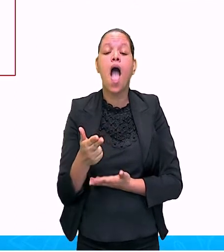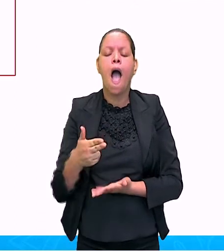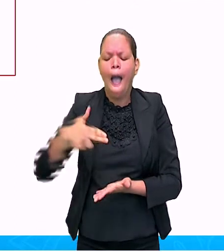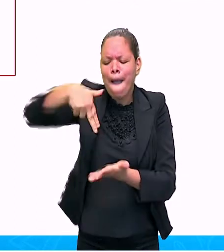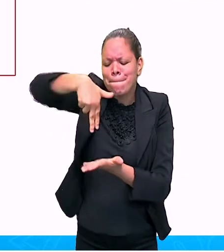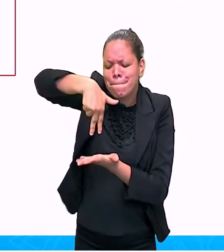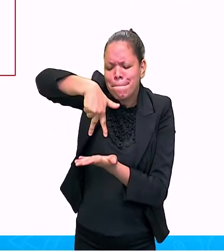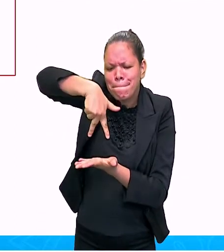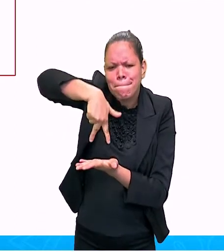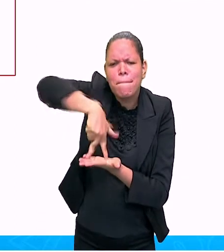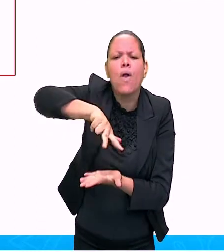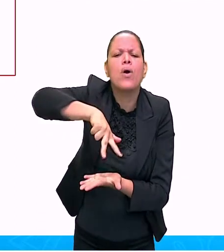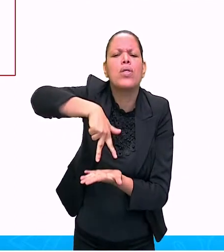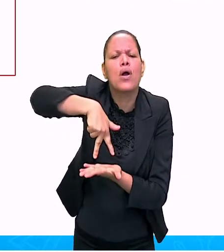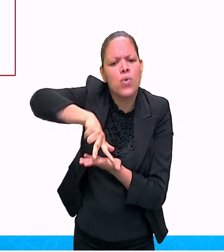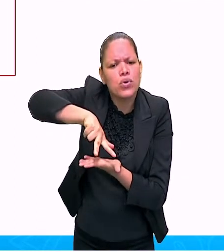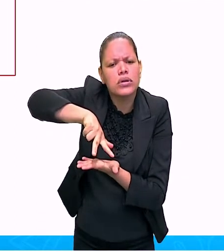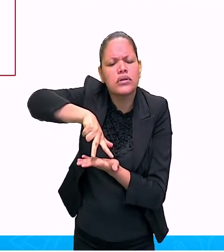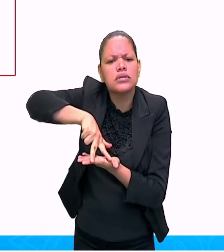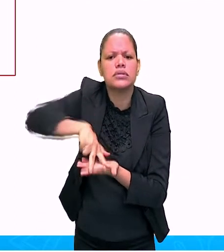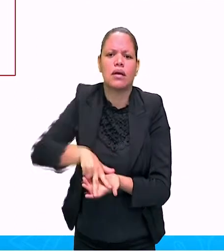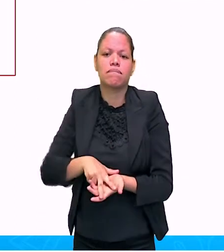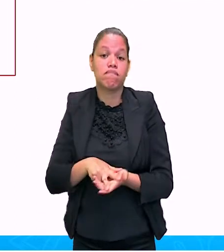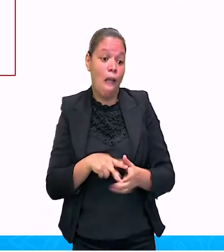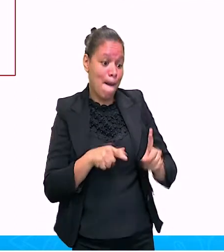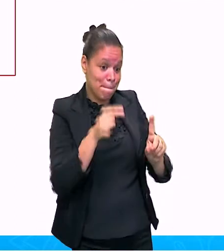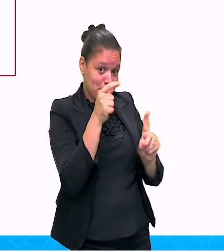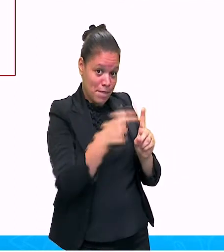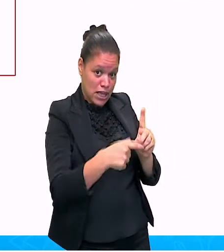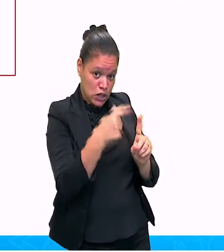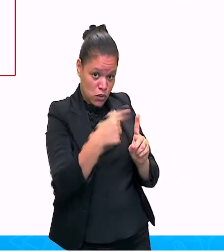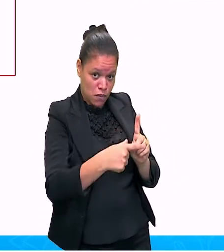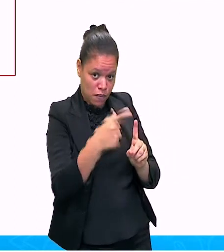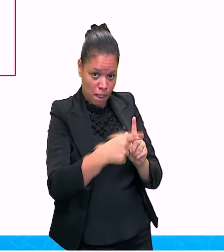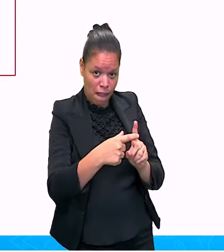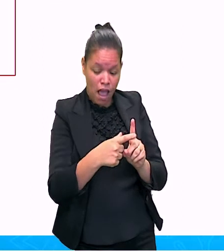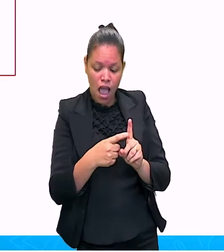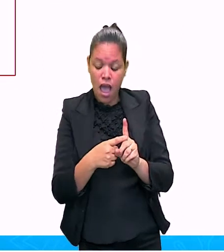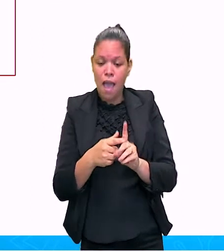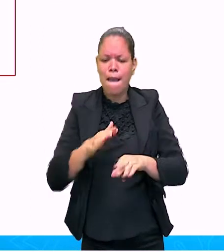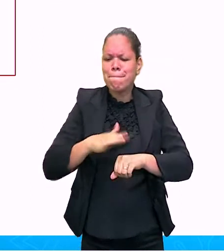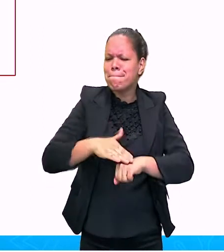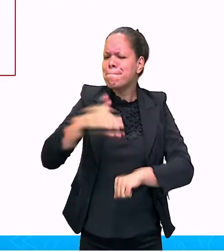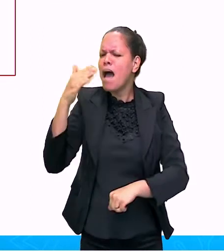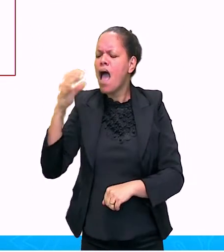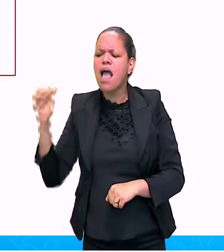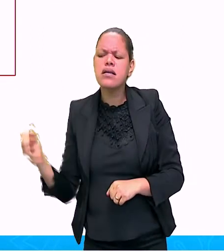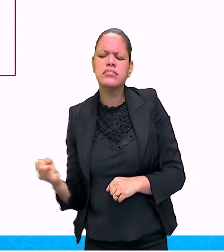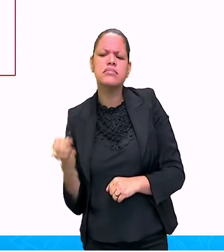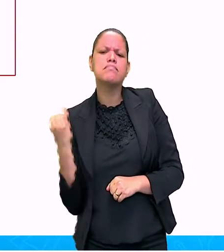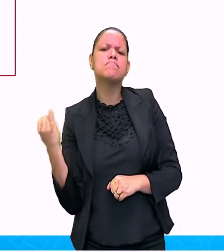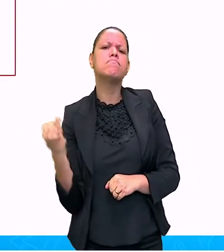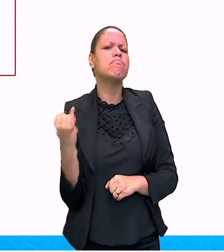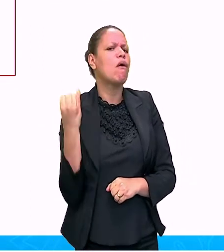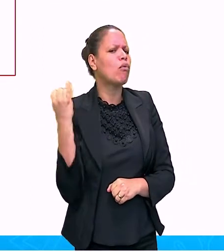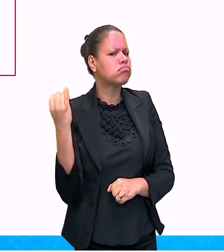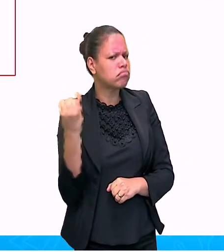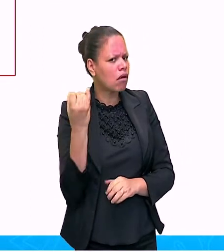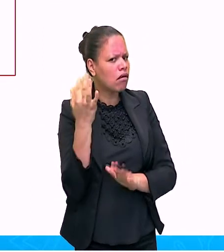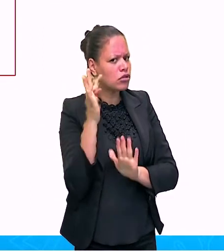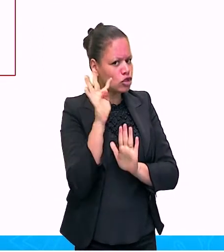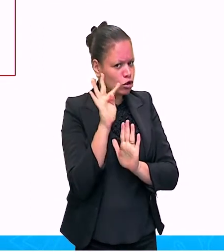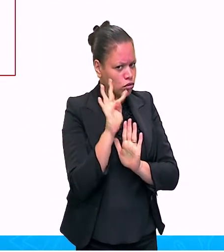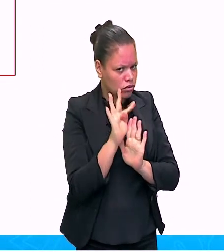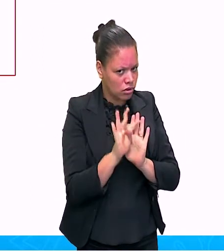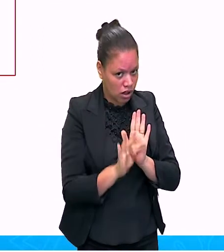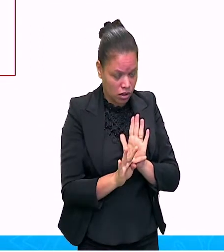Protagonista é a personagem principal, aquela que tem o destaque nos